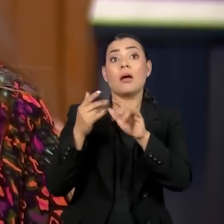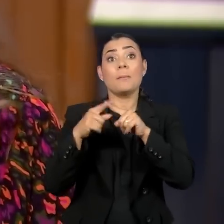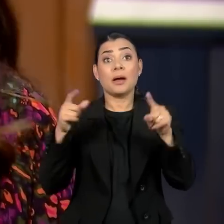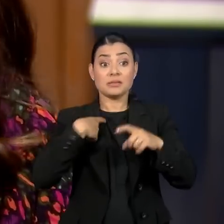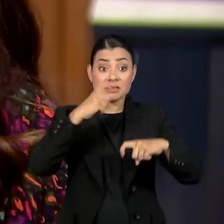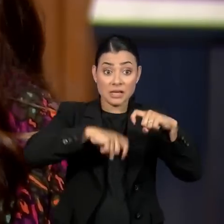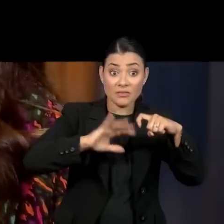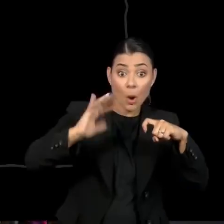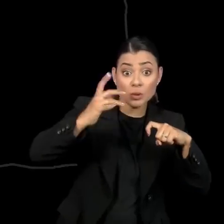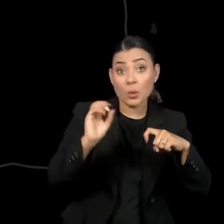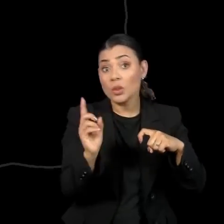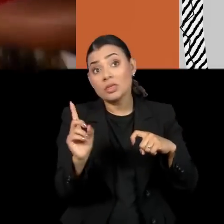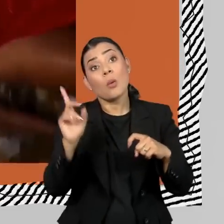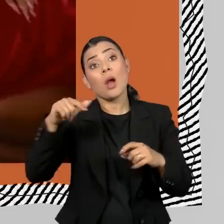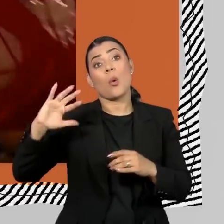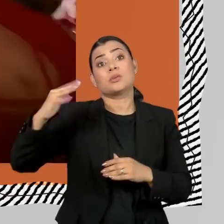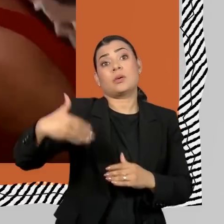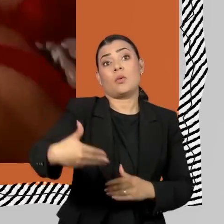é uma consequência.